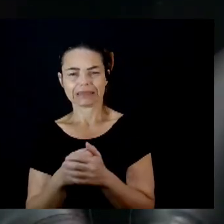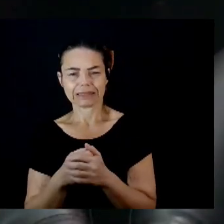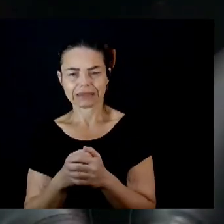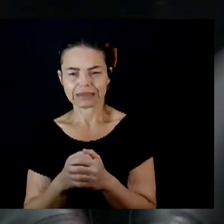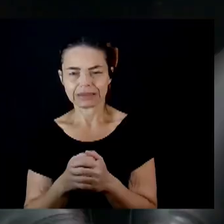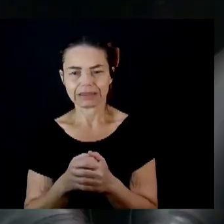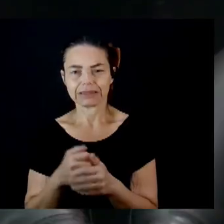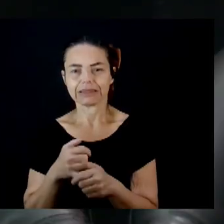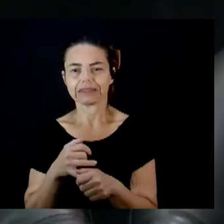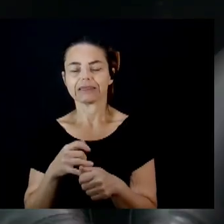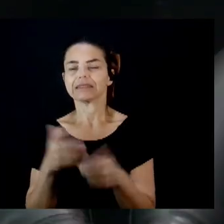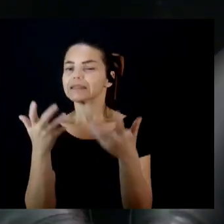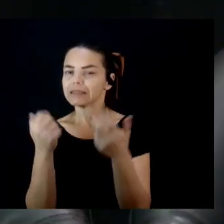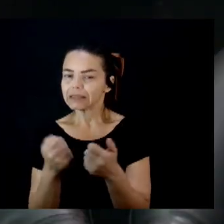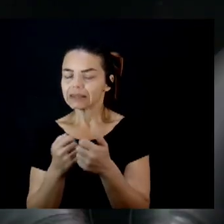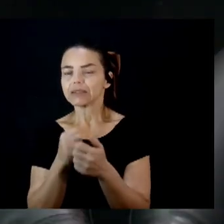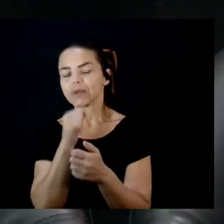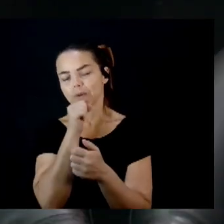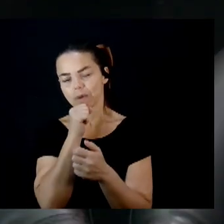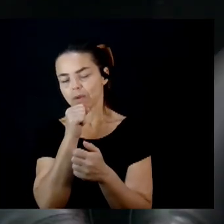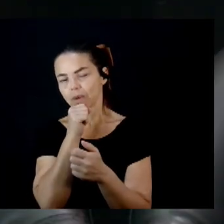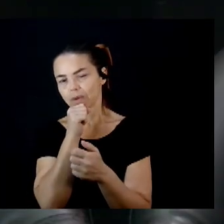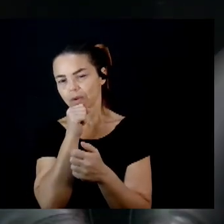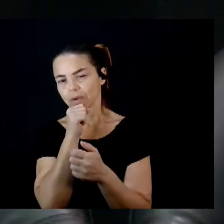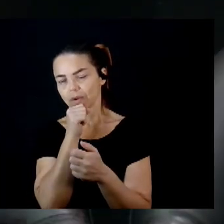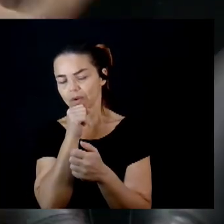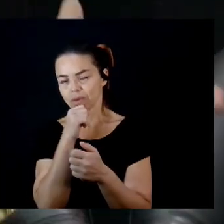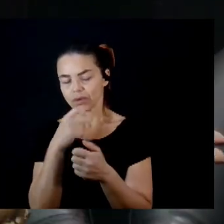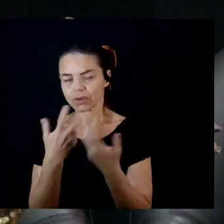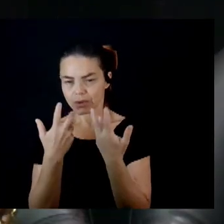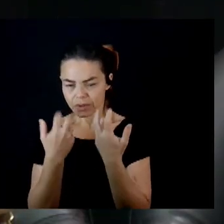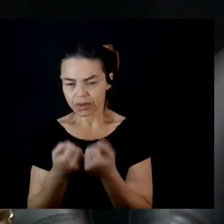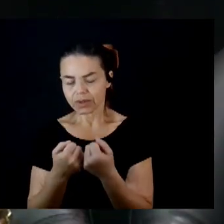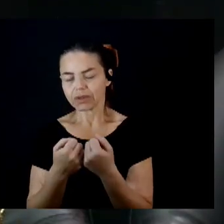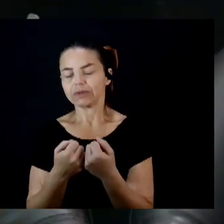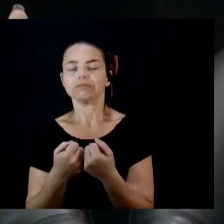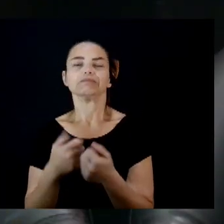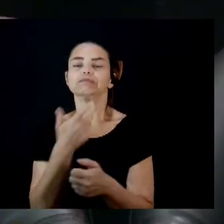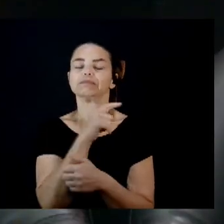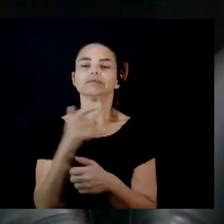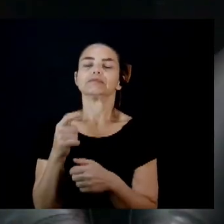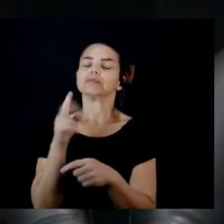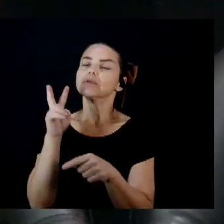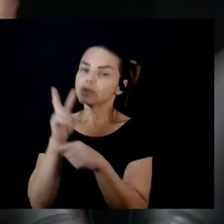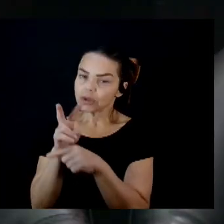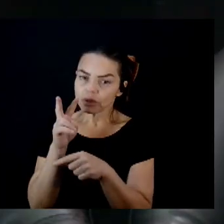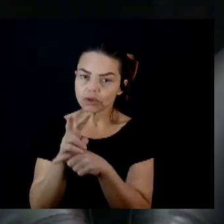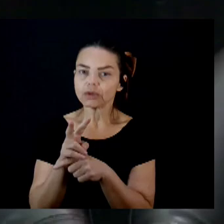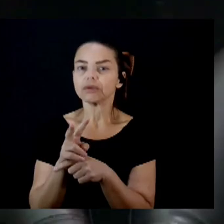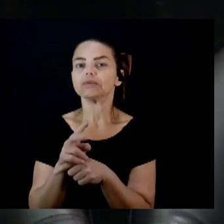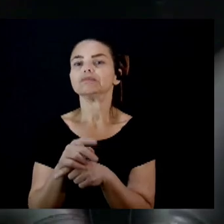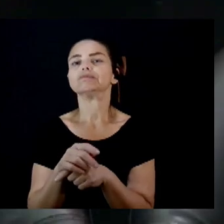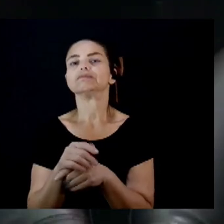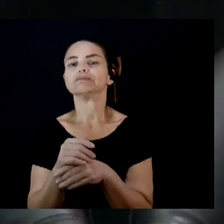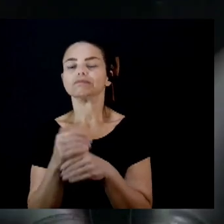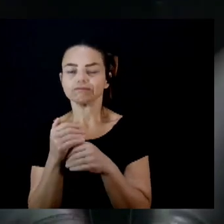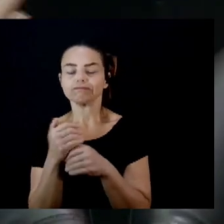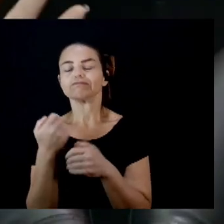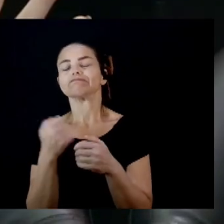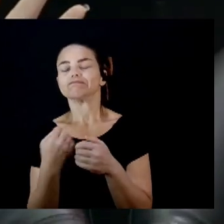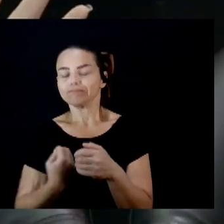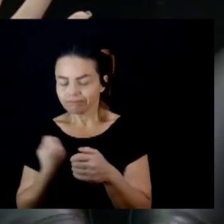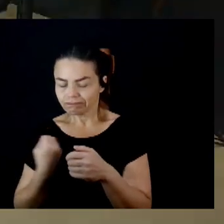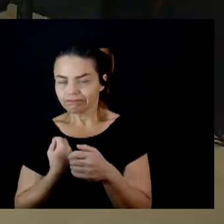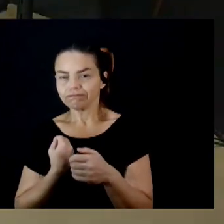Aceitar o envelhecimento também, se aceitar. Não é que não tem que se cuidar, mas eu acho que a gente vive num mundo